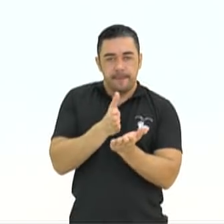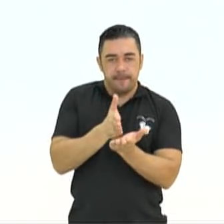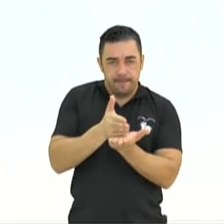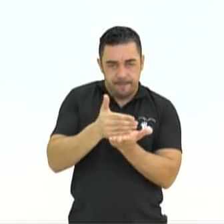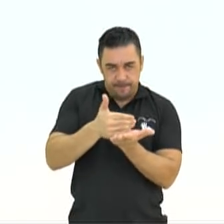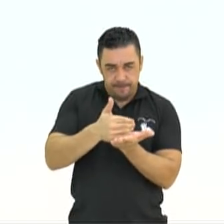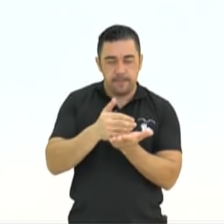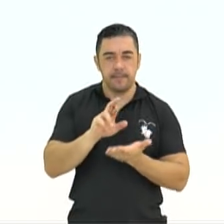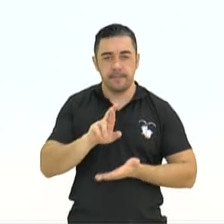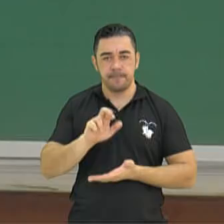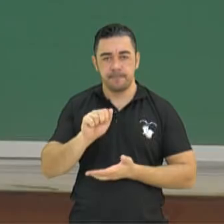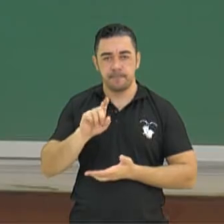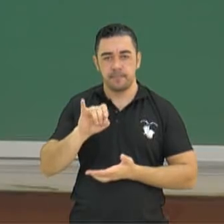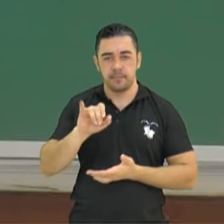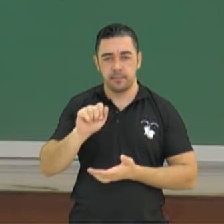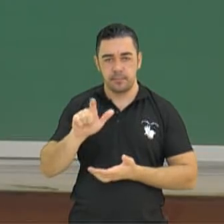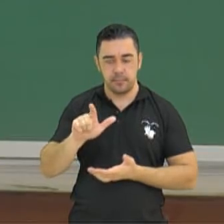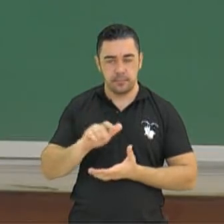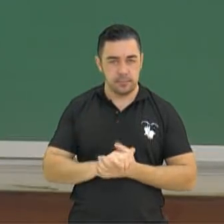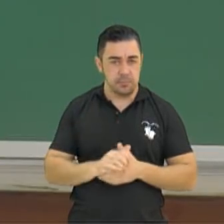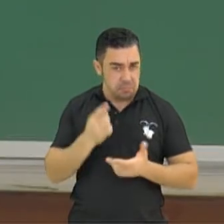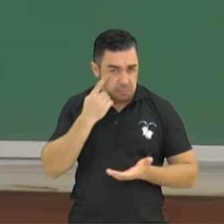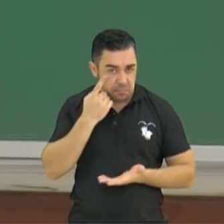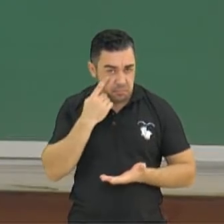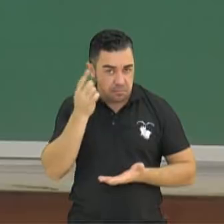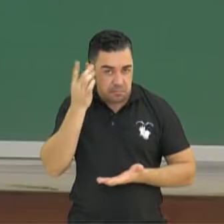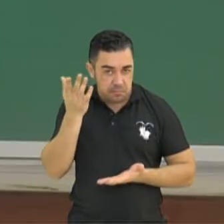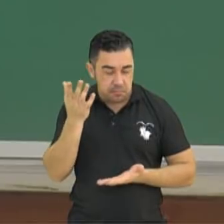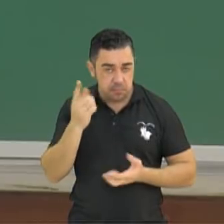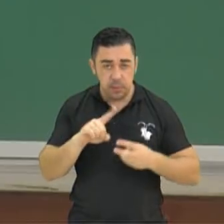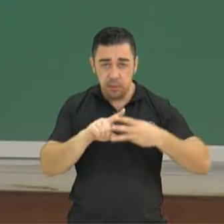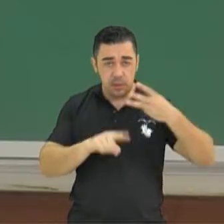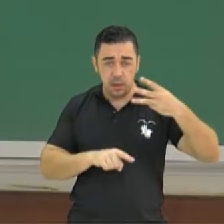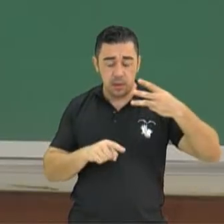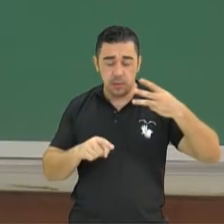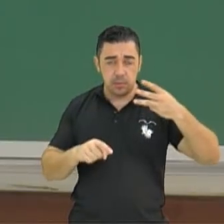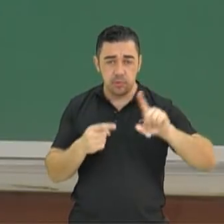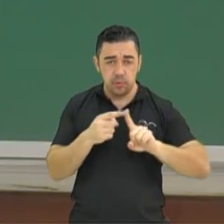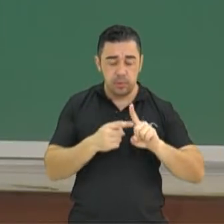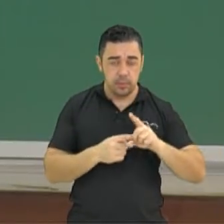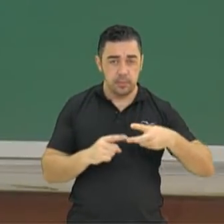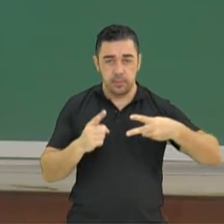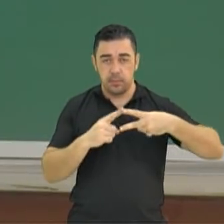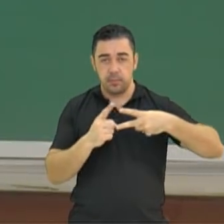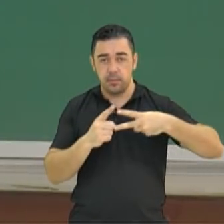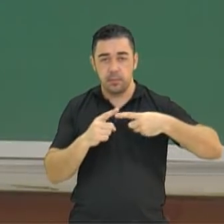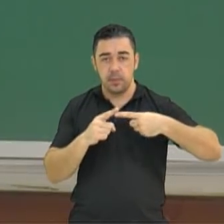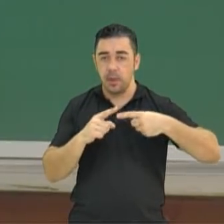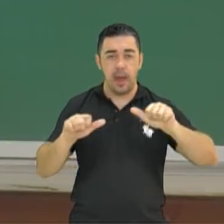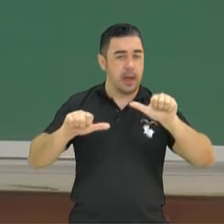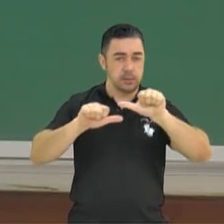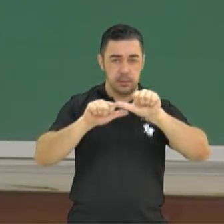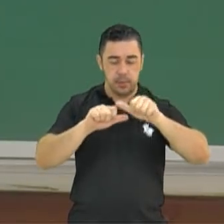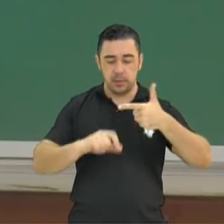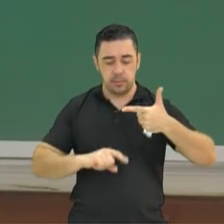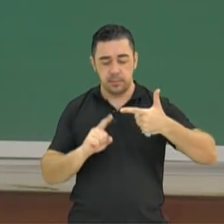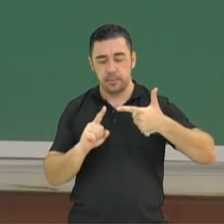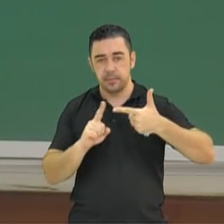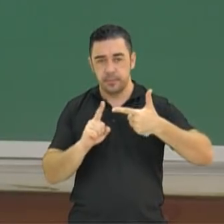né? Eu tenho mais de uma possibilidade. Viu como é facinho? Só tem 3 tipos de simetria, né? O assimétrico,